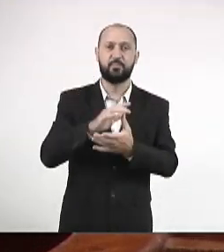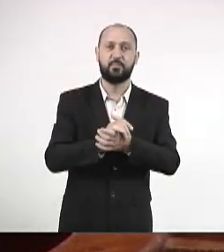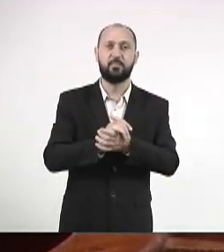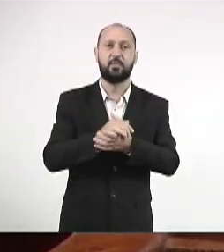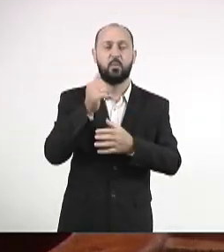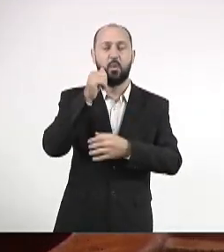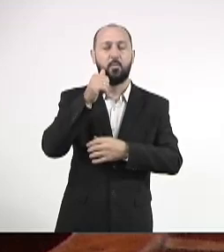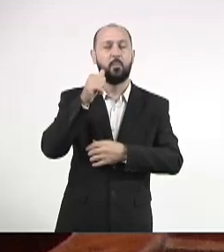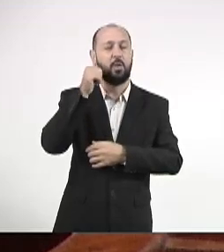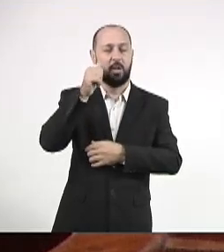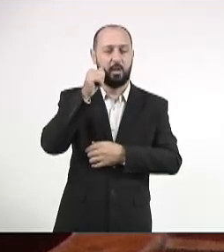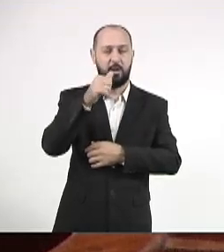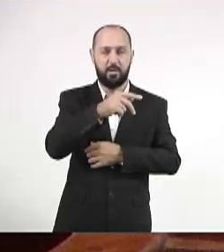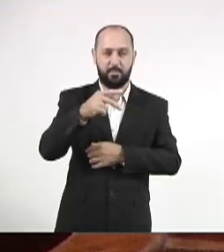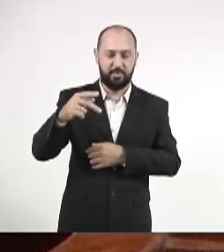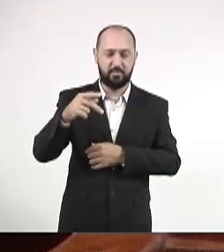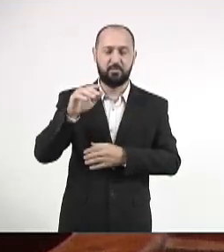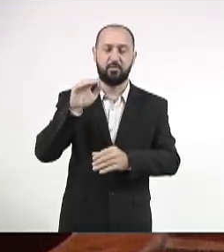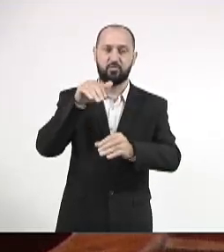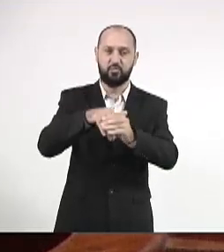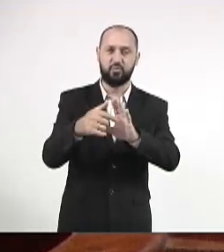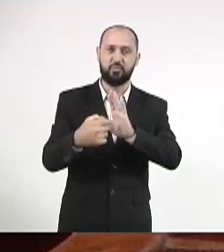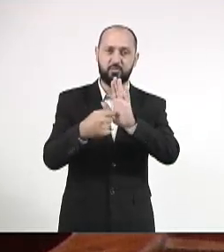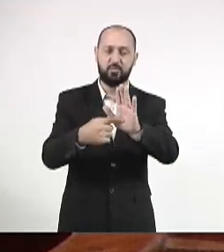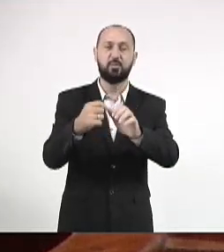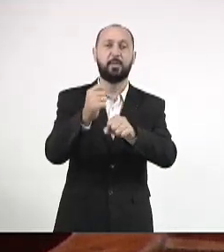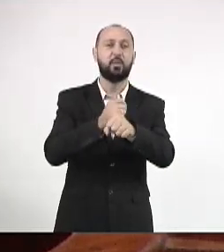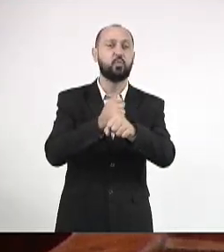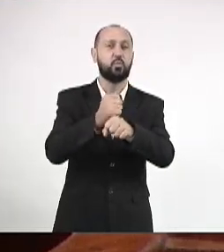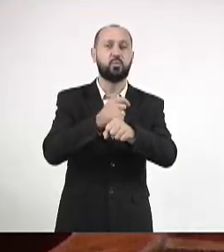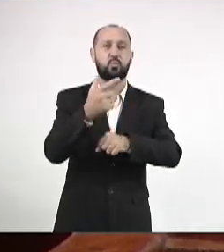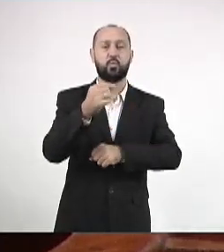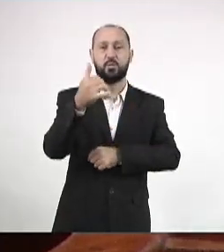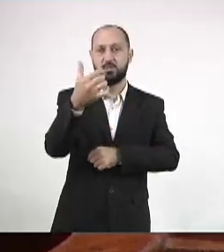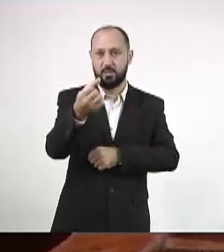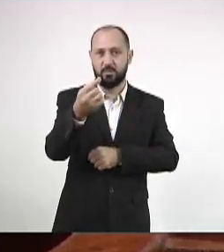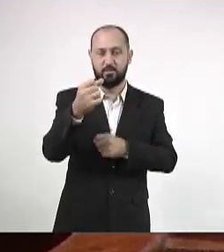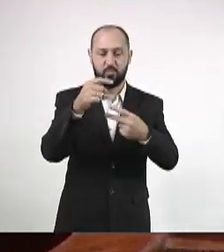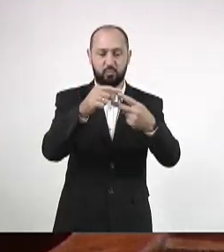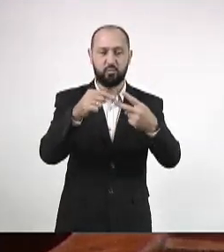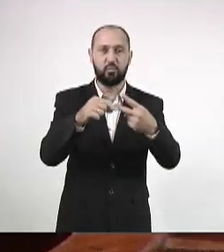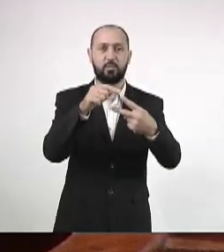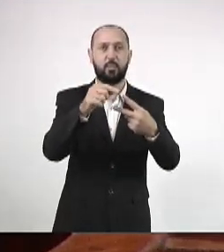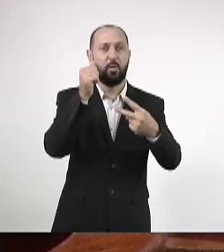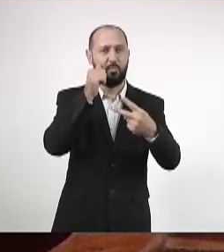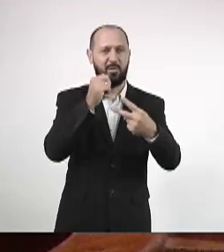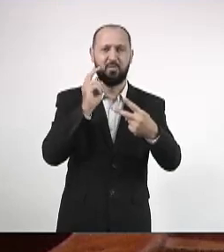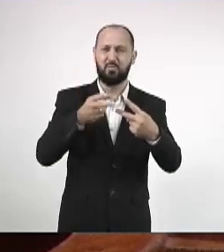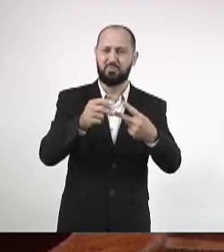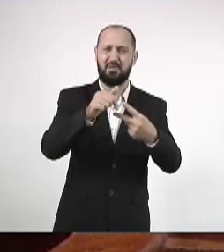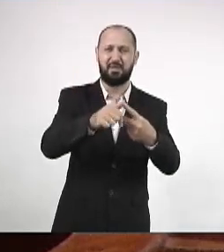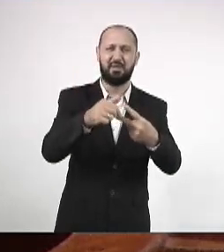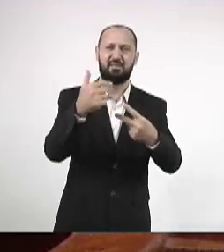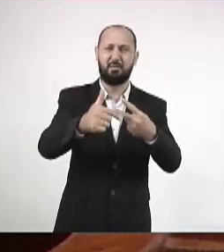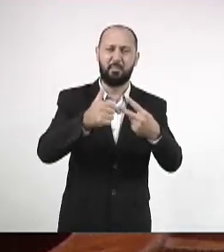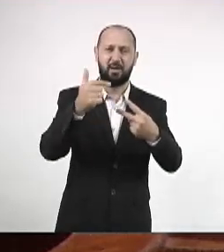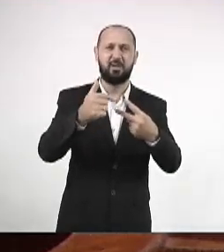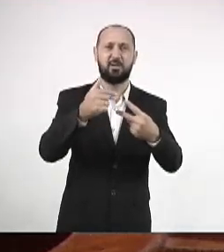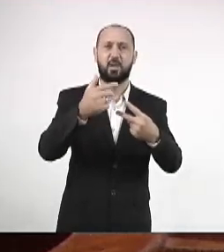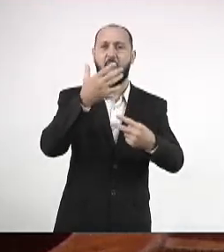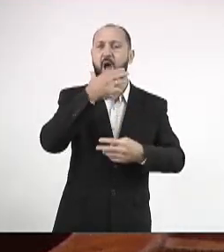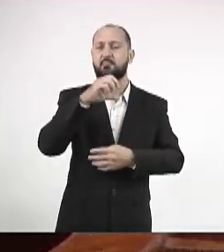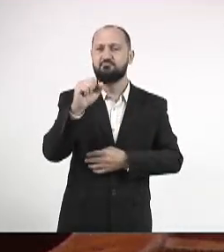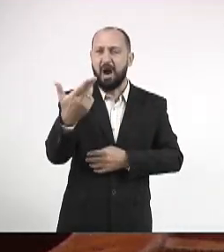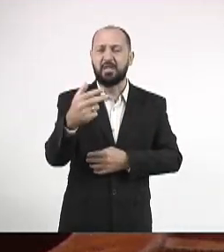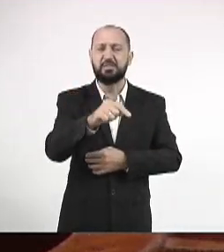uma mulher presidente. Mas em 2016, era demais 2 mandatos para uma mulher nesse país, machista, em